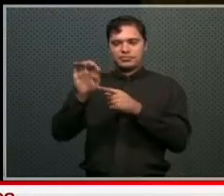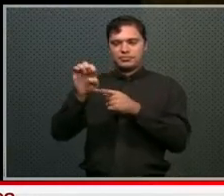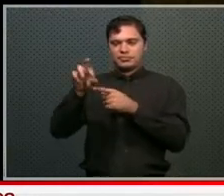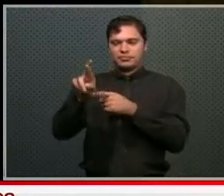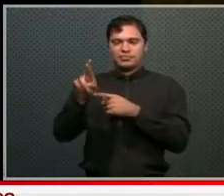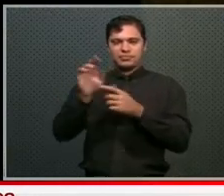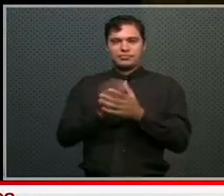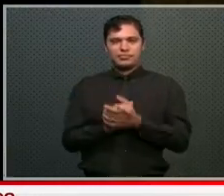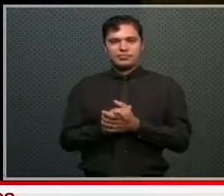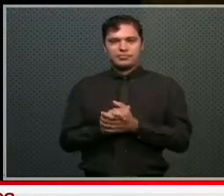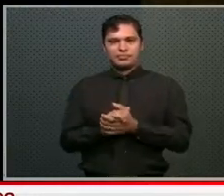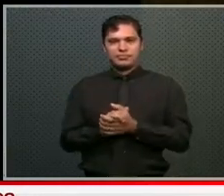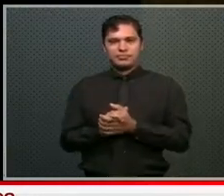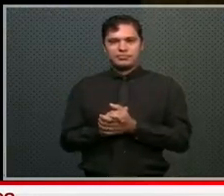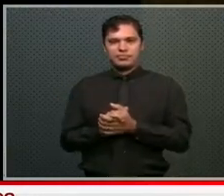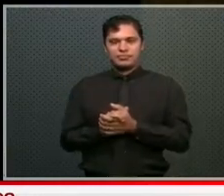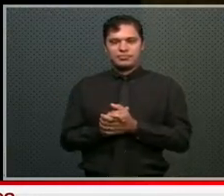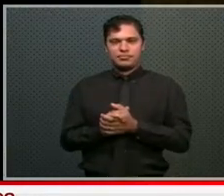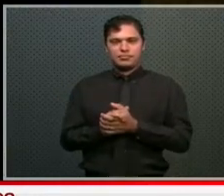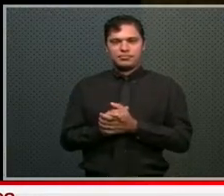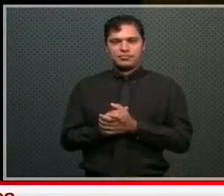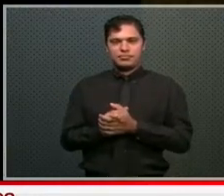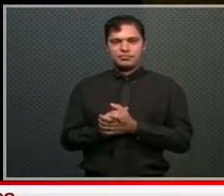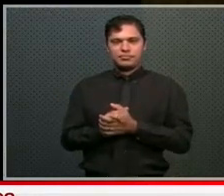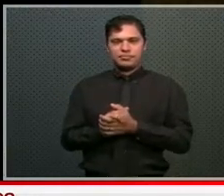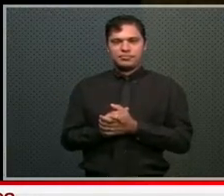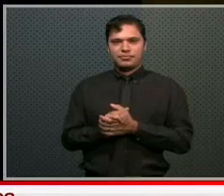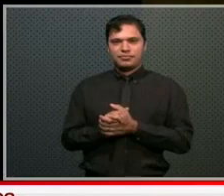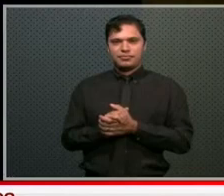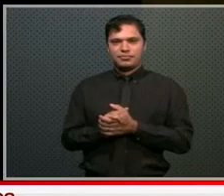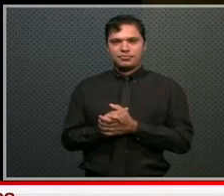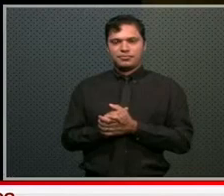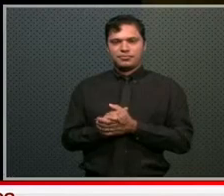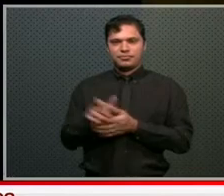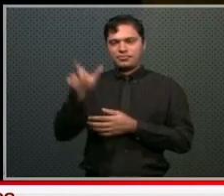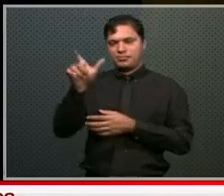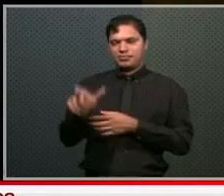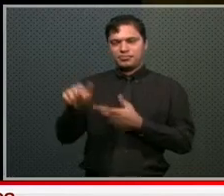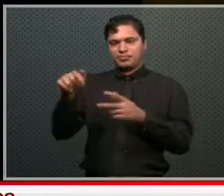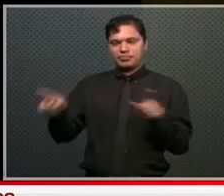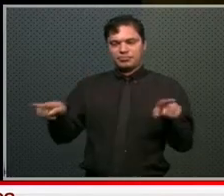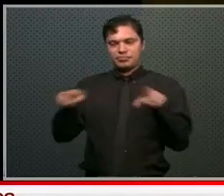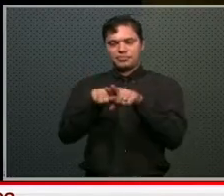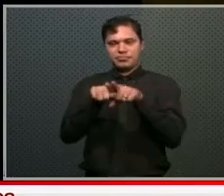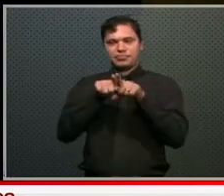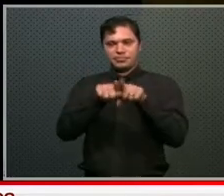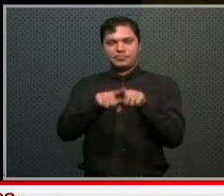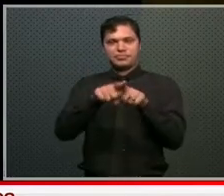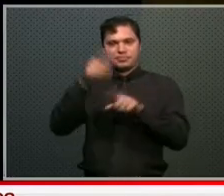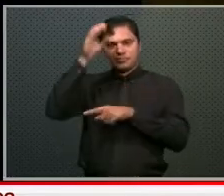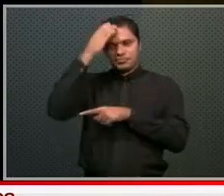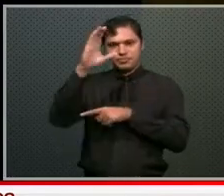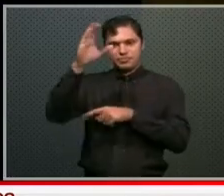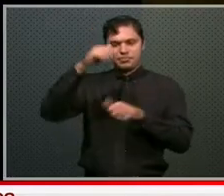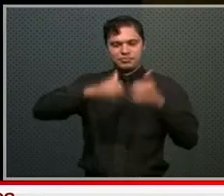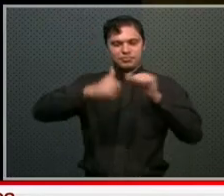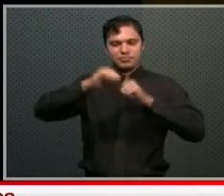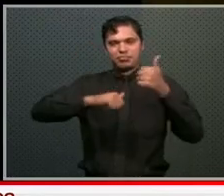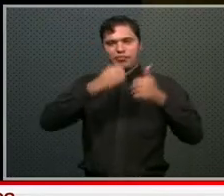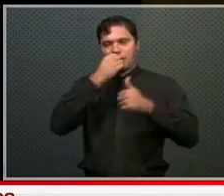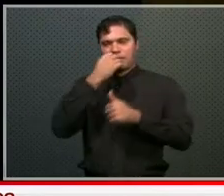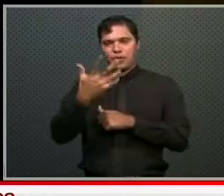Emater ela é uma irmã da Embrapa não pode existir ciência de qualidade